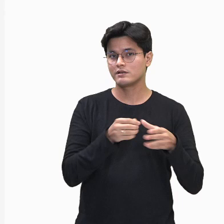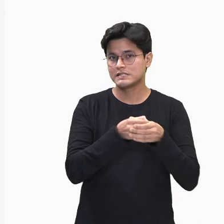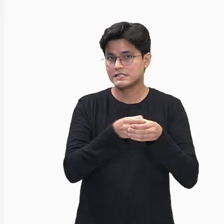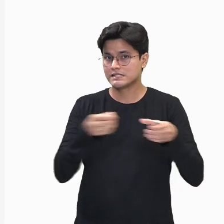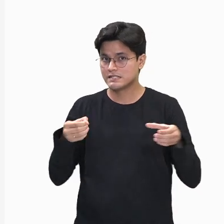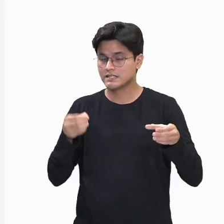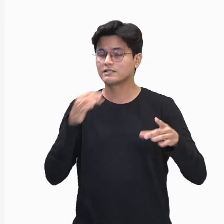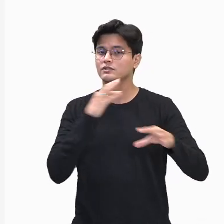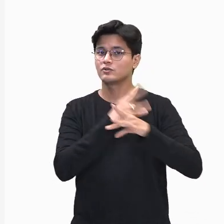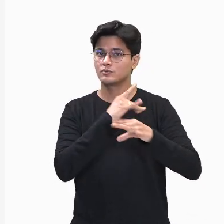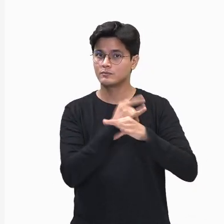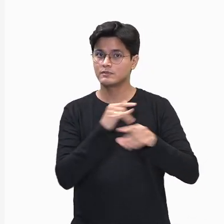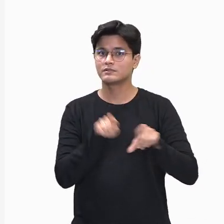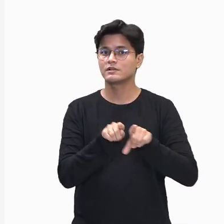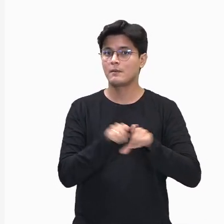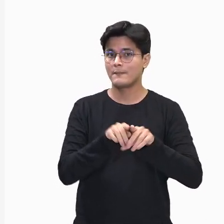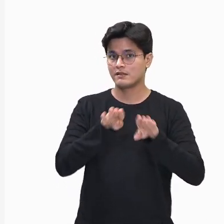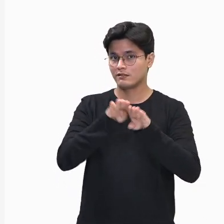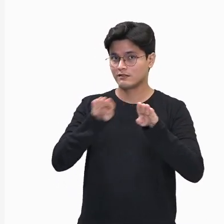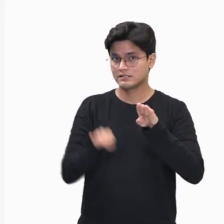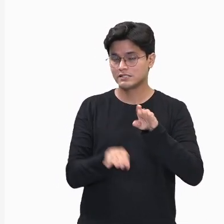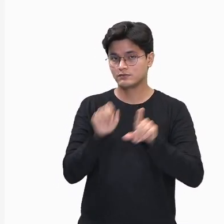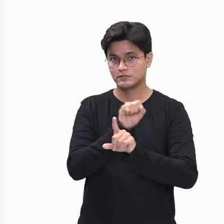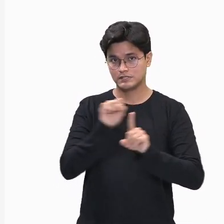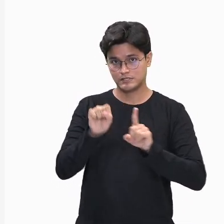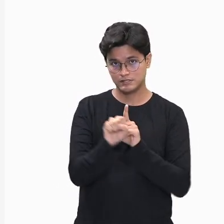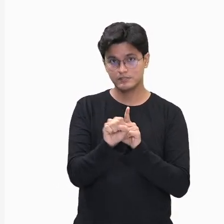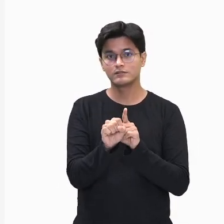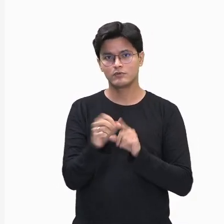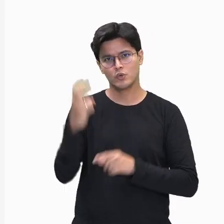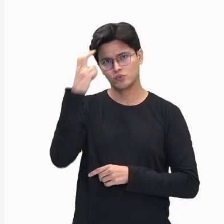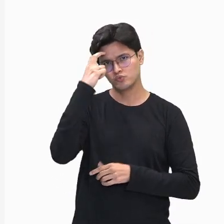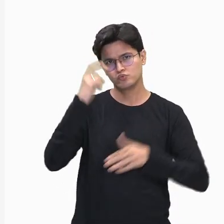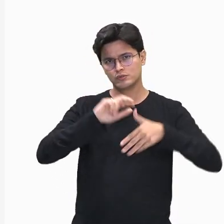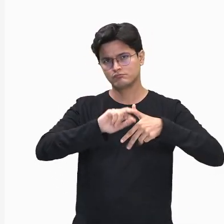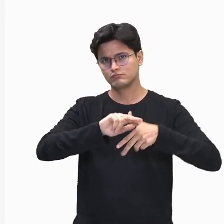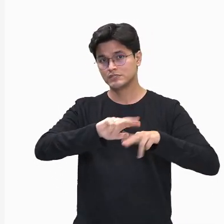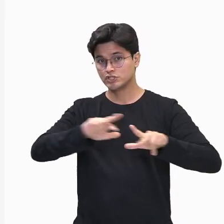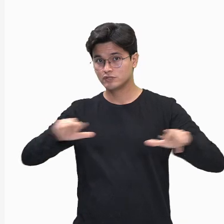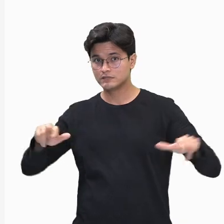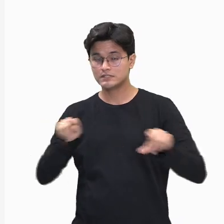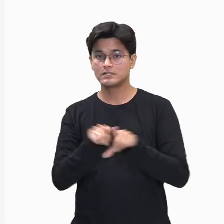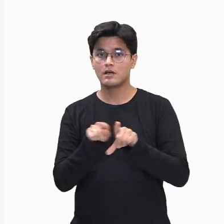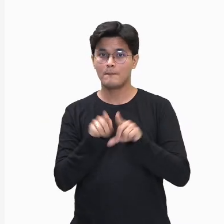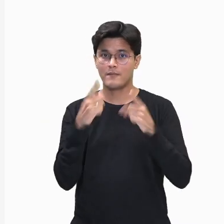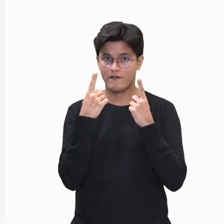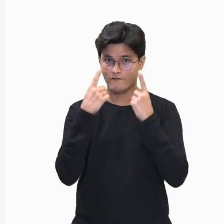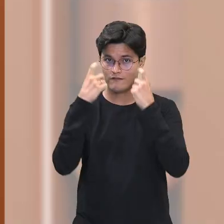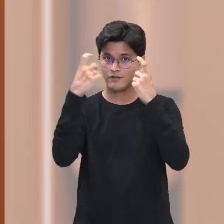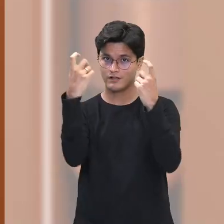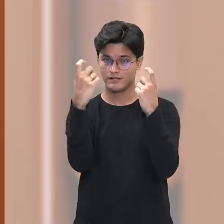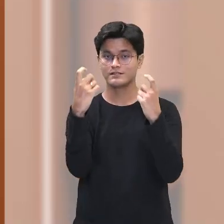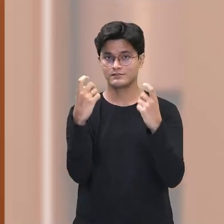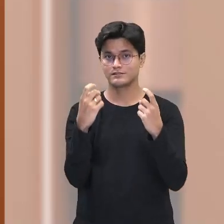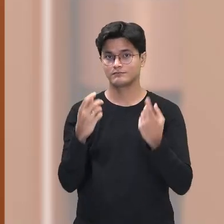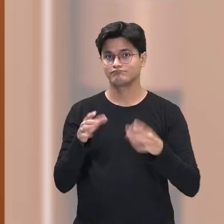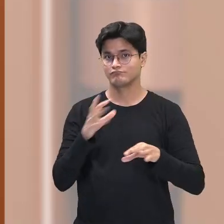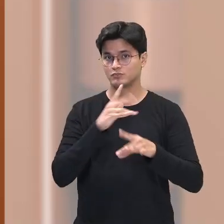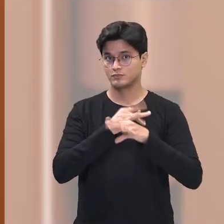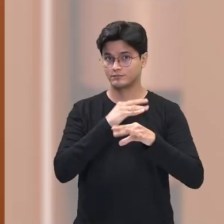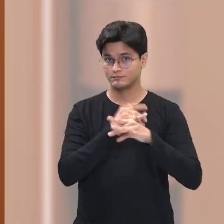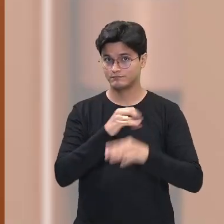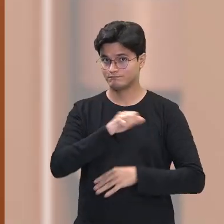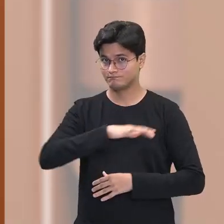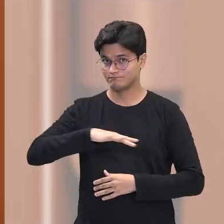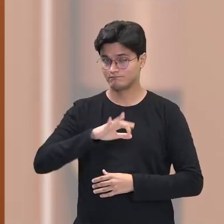e a desigualdade social, diversidade cultural e violência urbana. Ok, então,